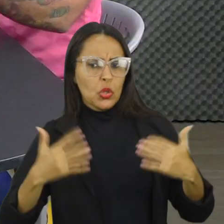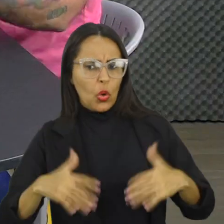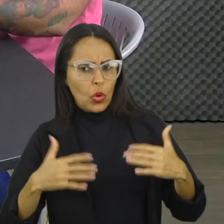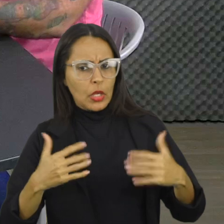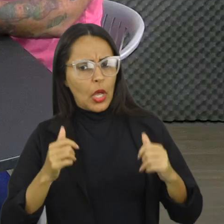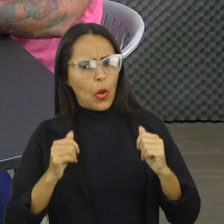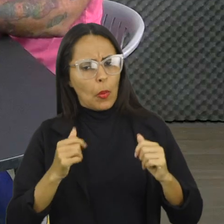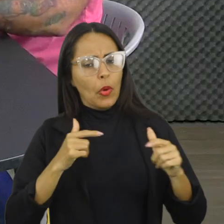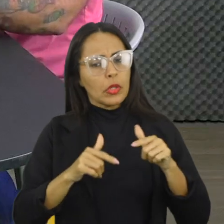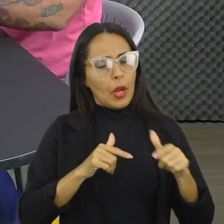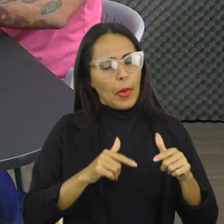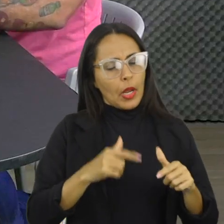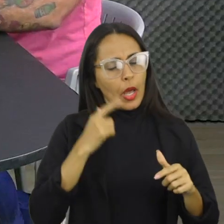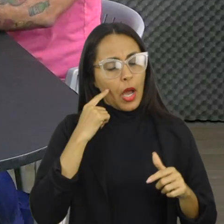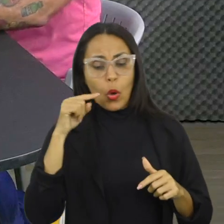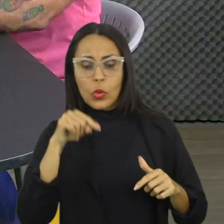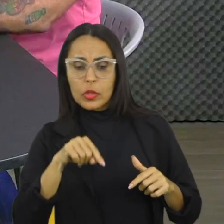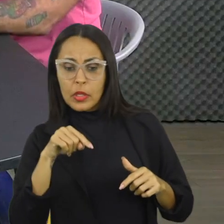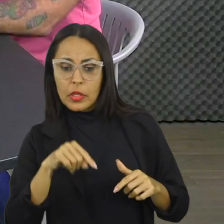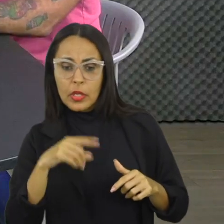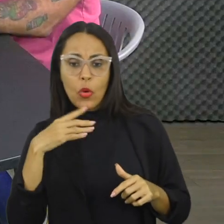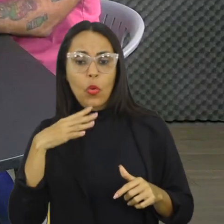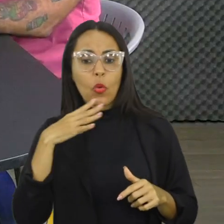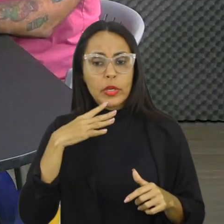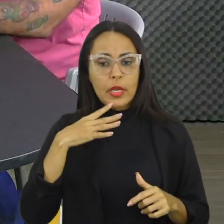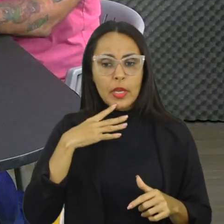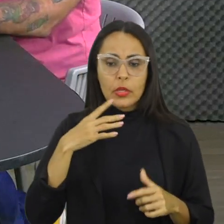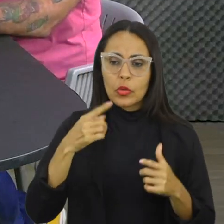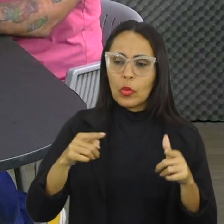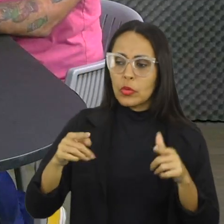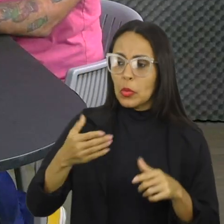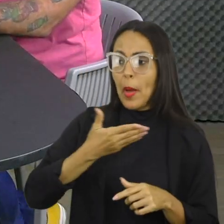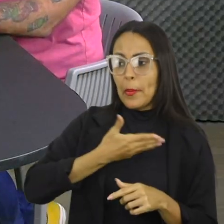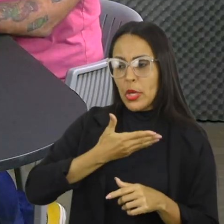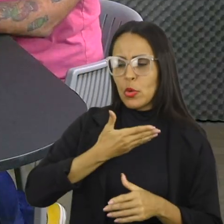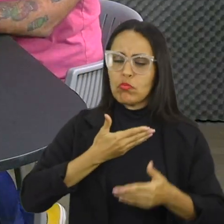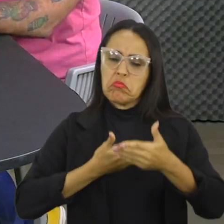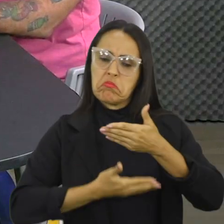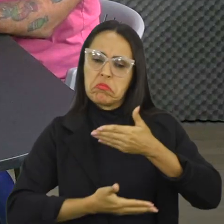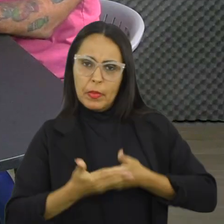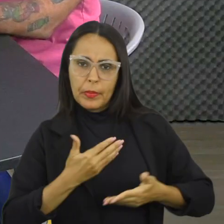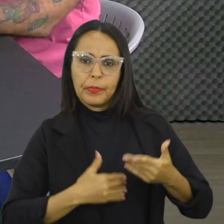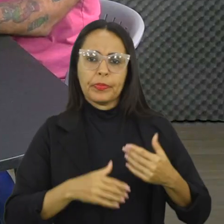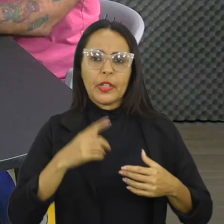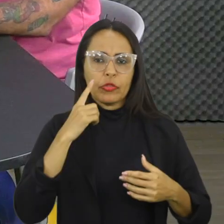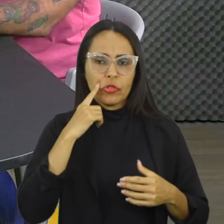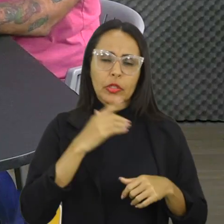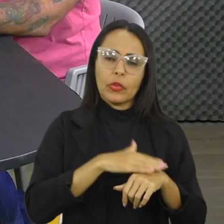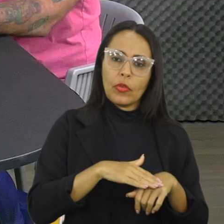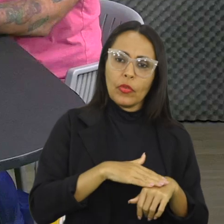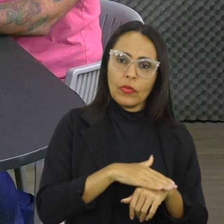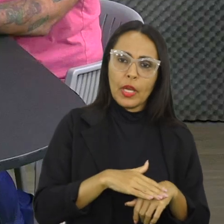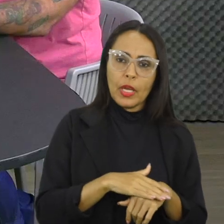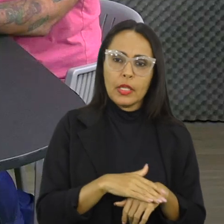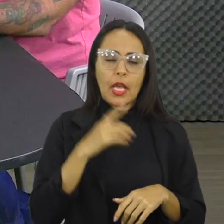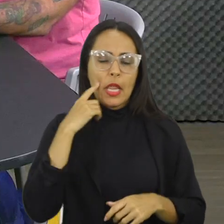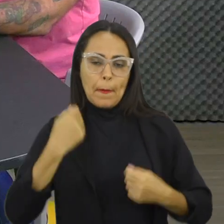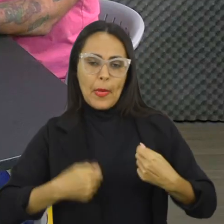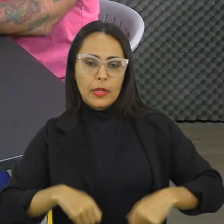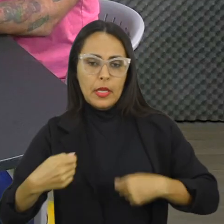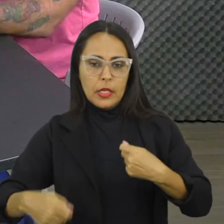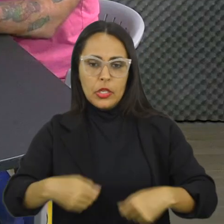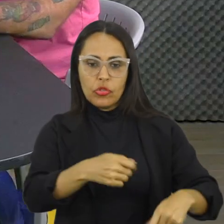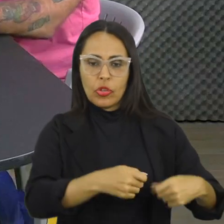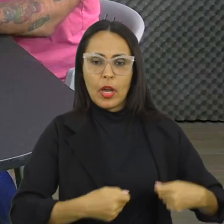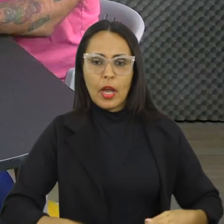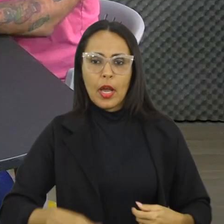posso trabalhar com isso aqui, eu posso trabalhar... Eu conheço músicos, eu tenho um grande amigo que a gente se conhece há muitos anos, ele é baterista e